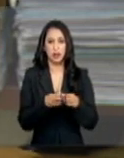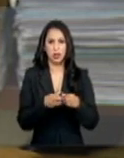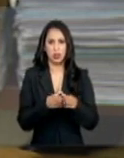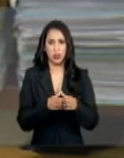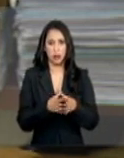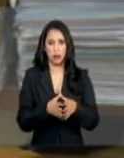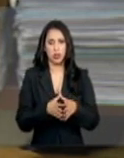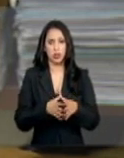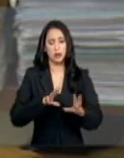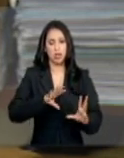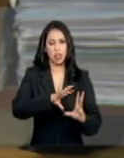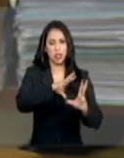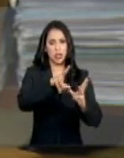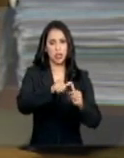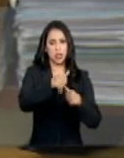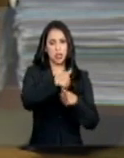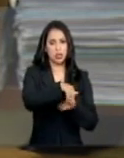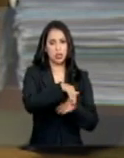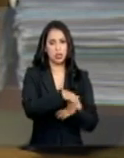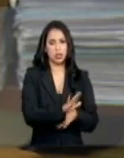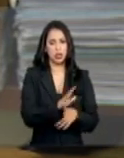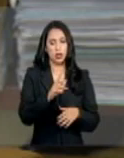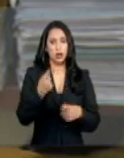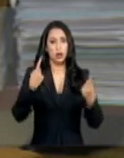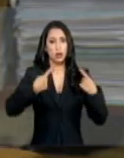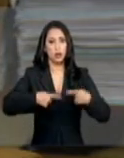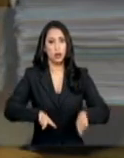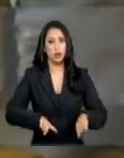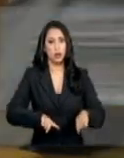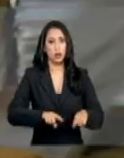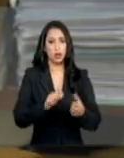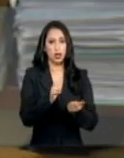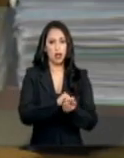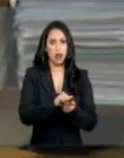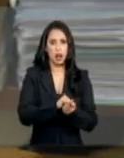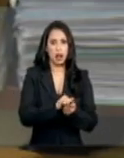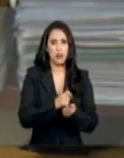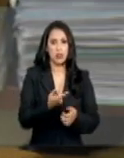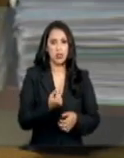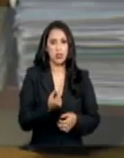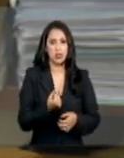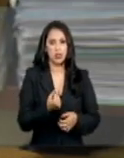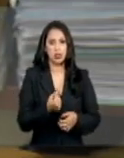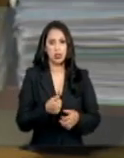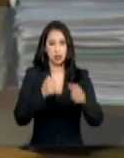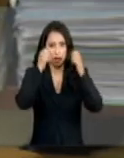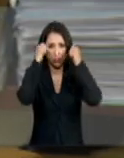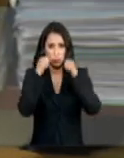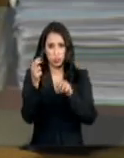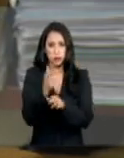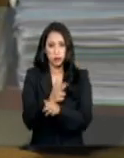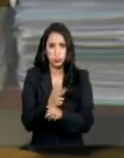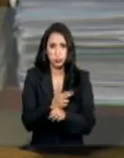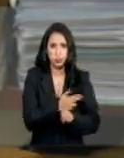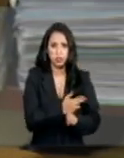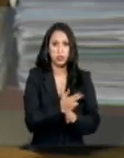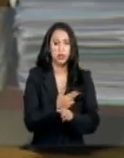contra a lavagem de dinheiro eo financiamento do terrorismo de caráter o governamental